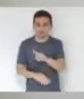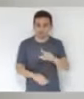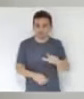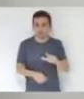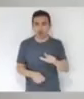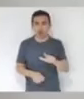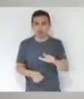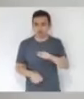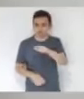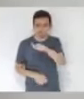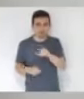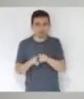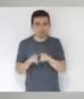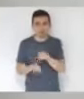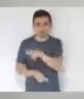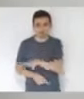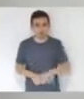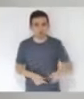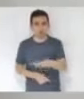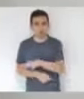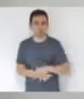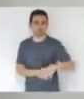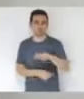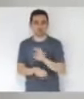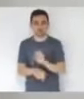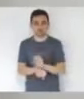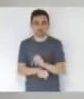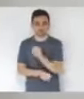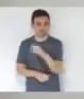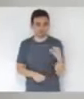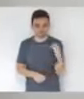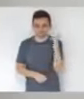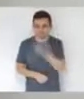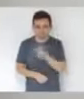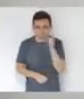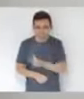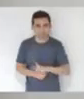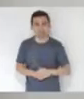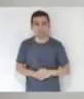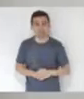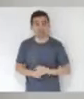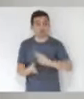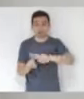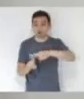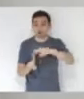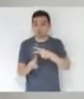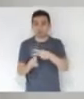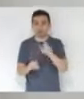beneficiar graduandos de todo o estado de Santa Catarina que se beneficiam com esses recursos. Dobrado.